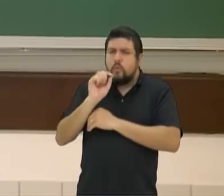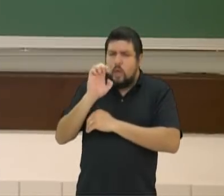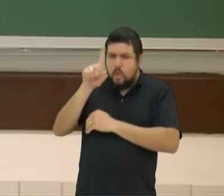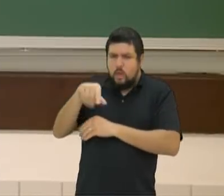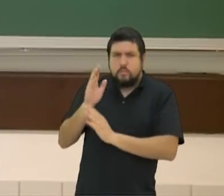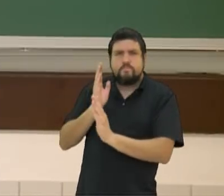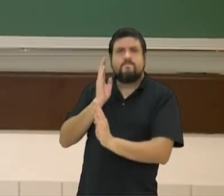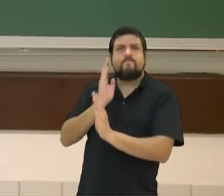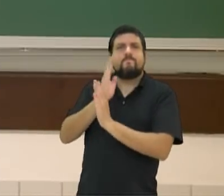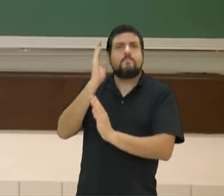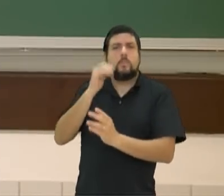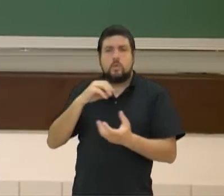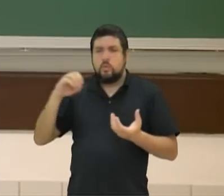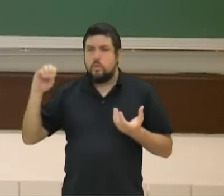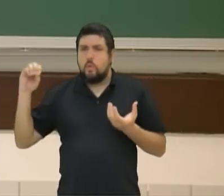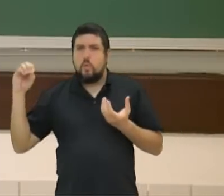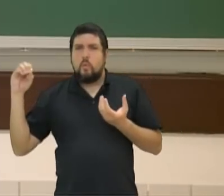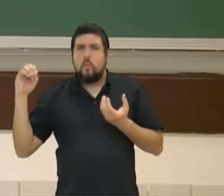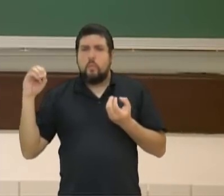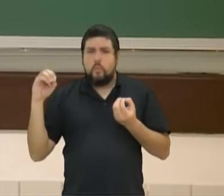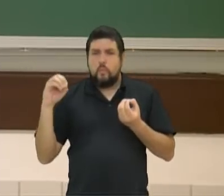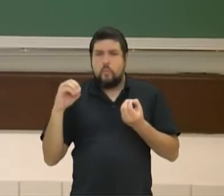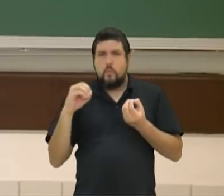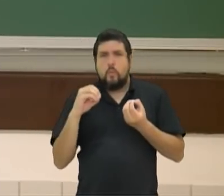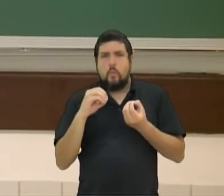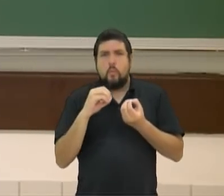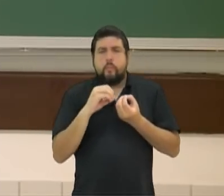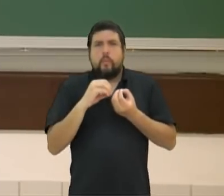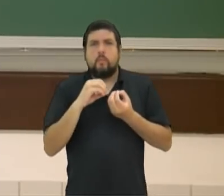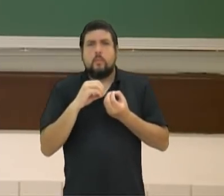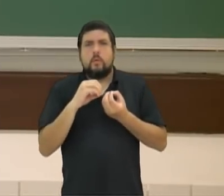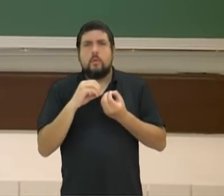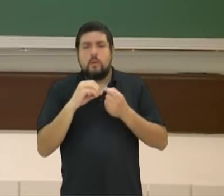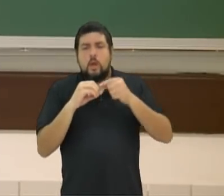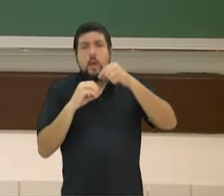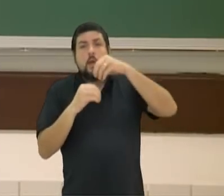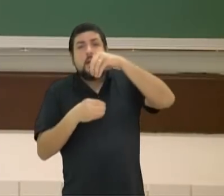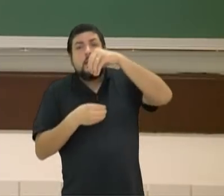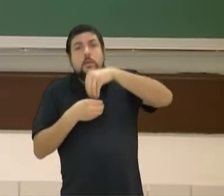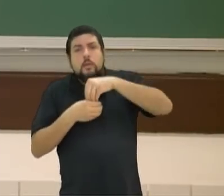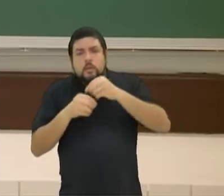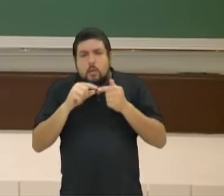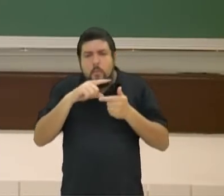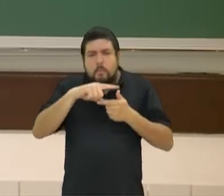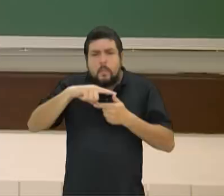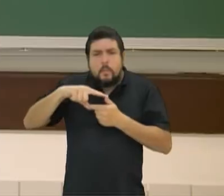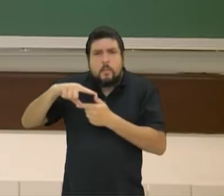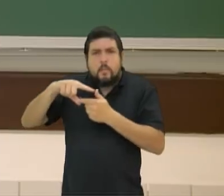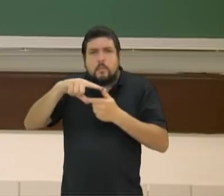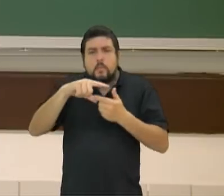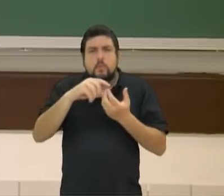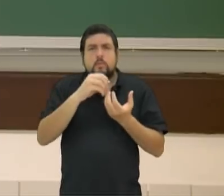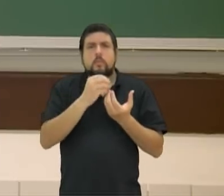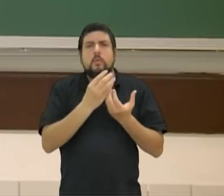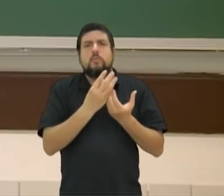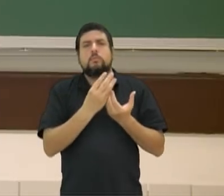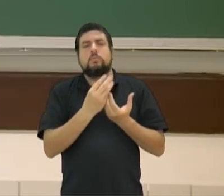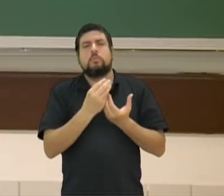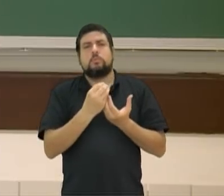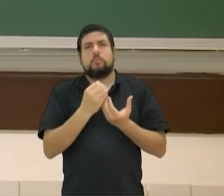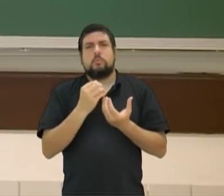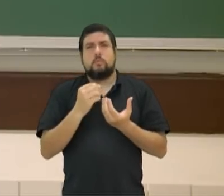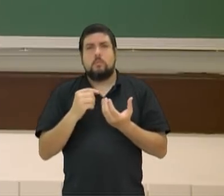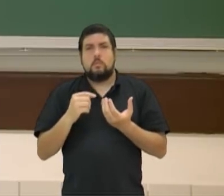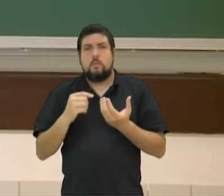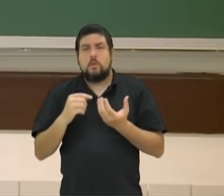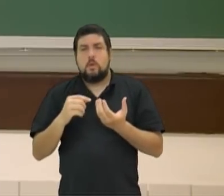asteroides. Então, eles se chocavam com a Terra e pequenos cristais acabavam se diluindo ali na superfície. Como a temperatura do